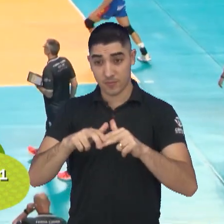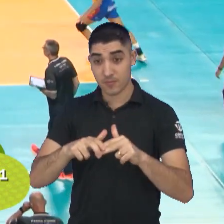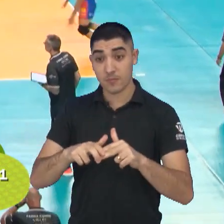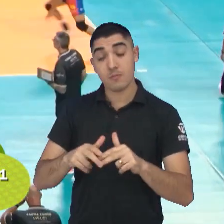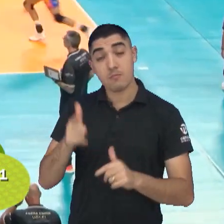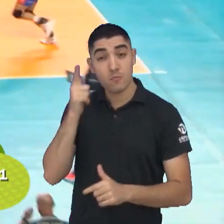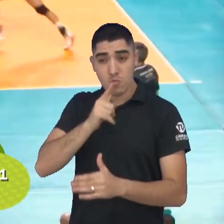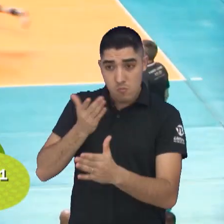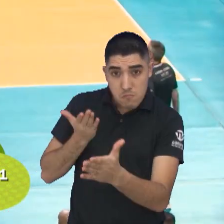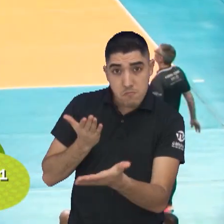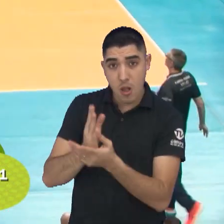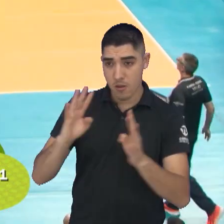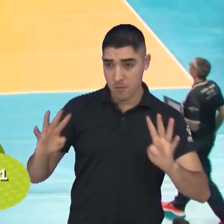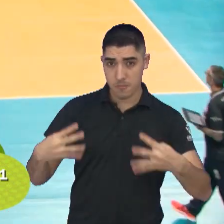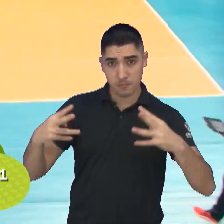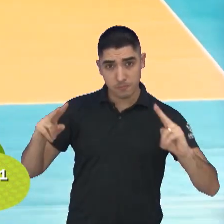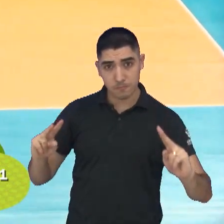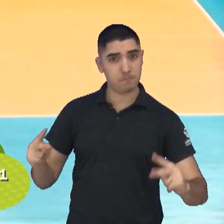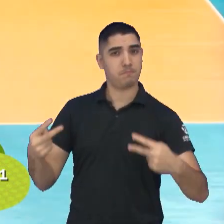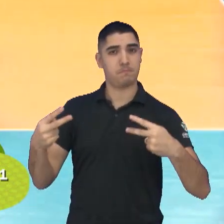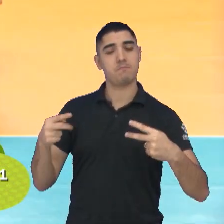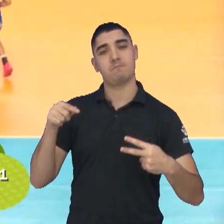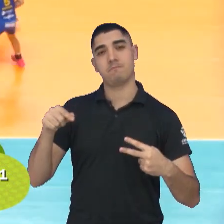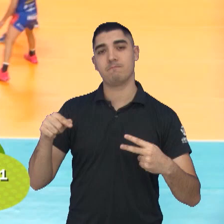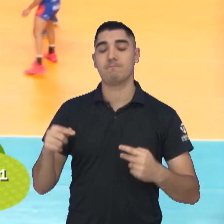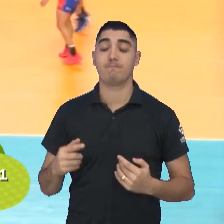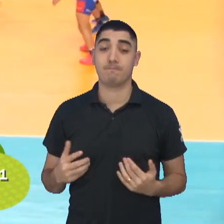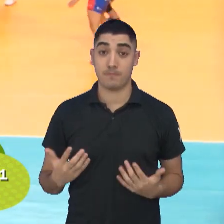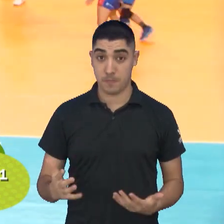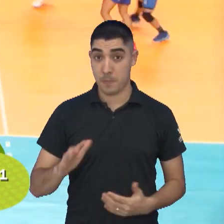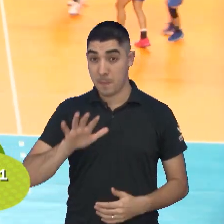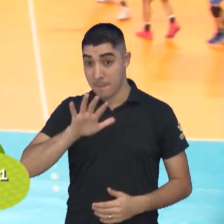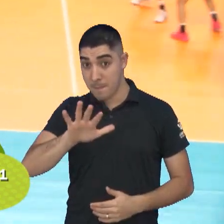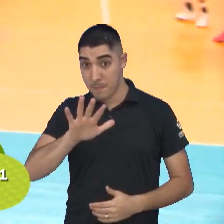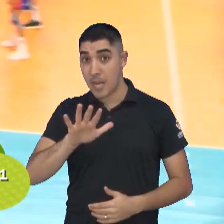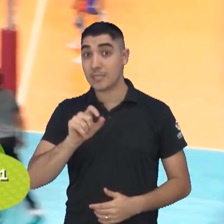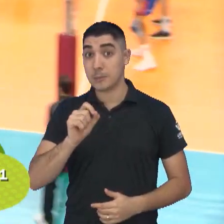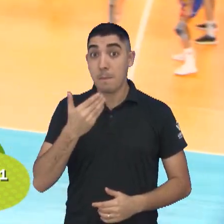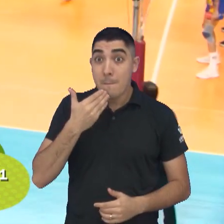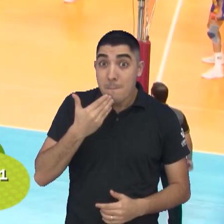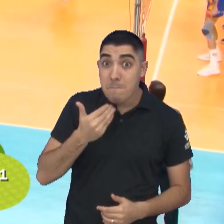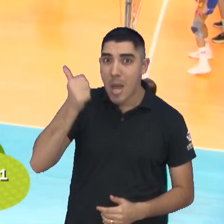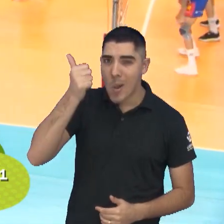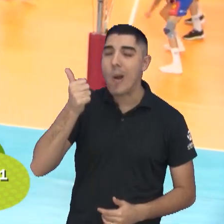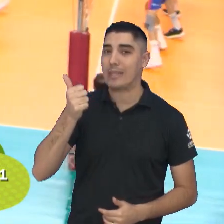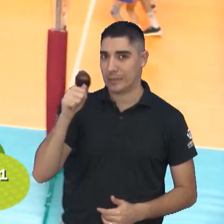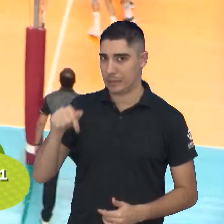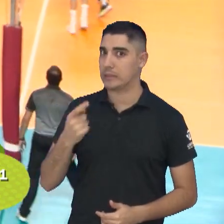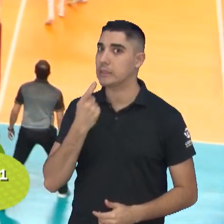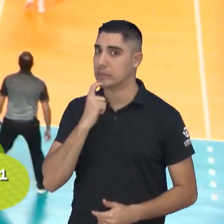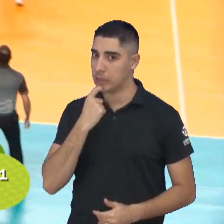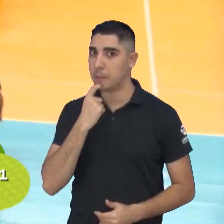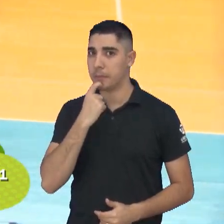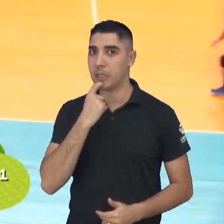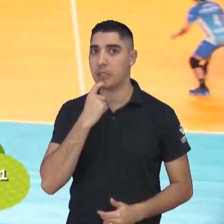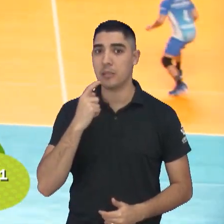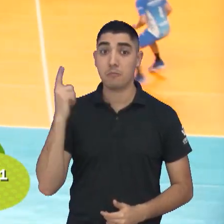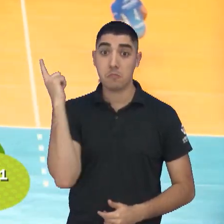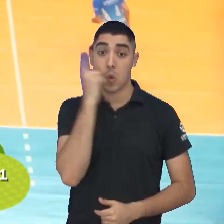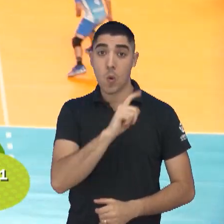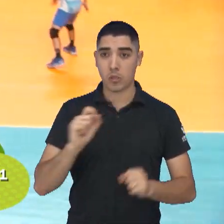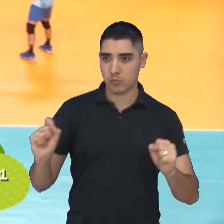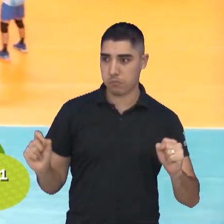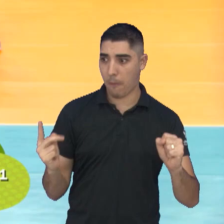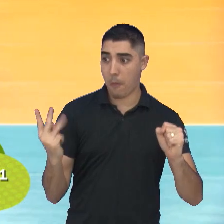a classificação para as semifinais da competição. Mas quem começou melhor foram os visitantes, que abriram 3-0